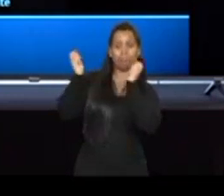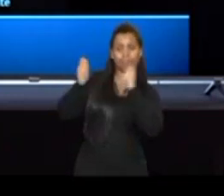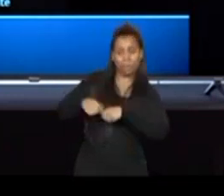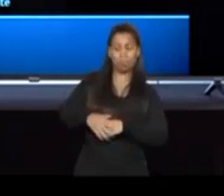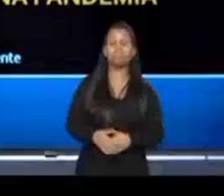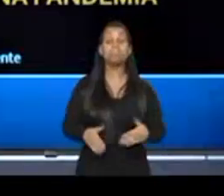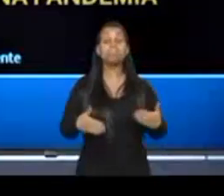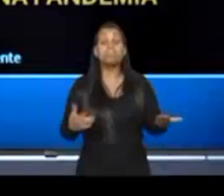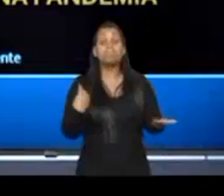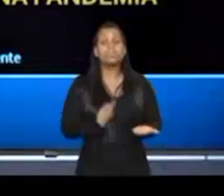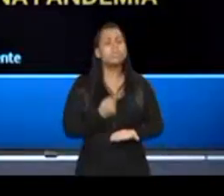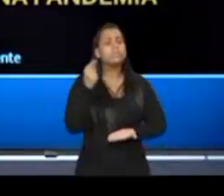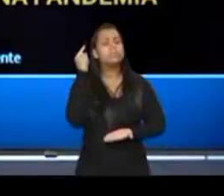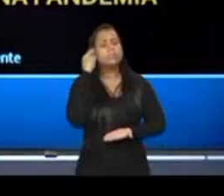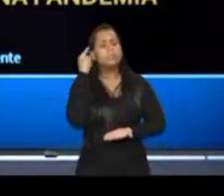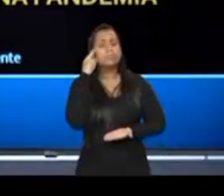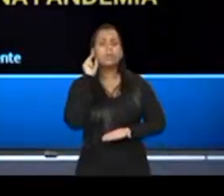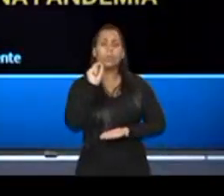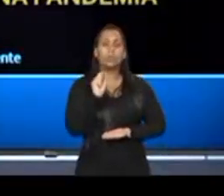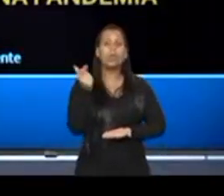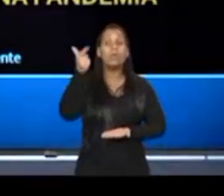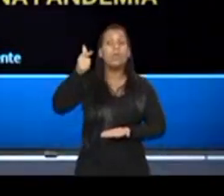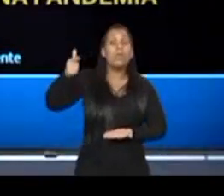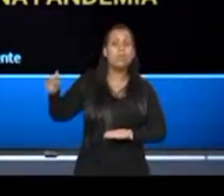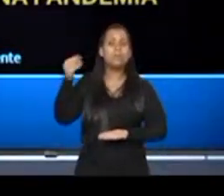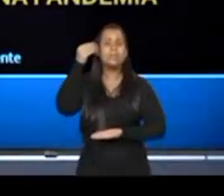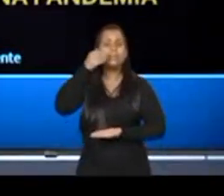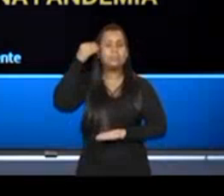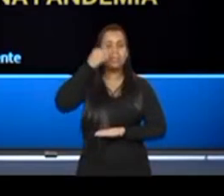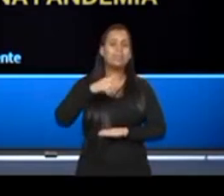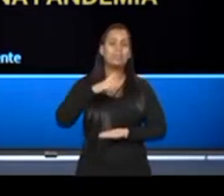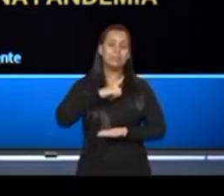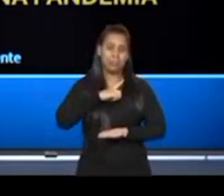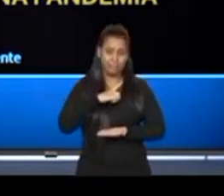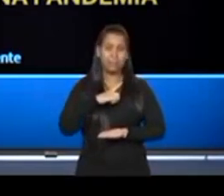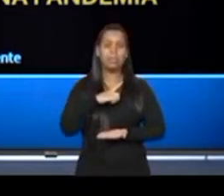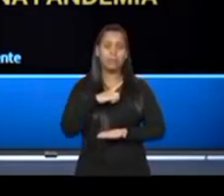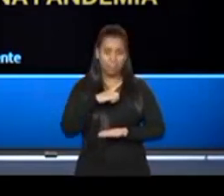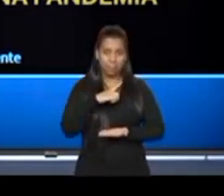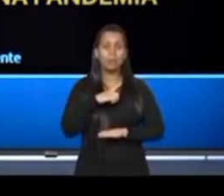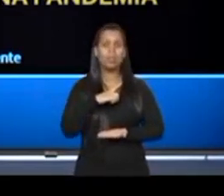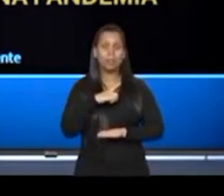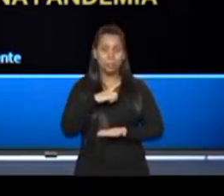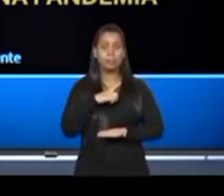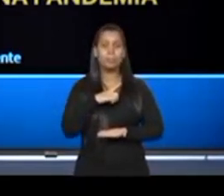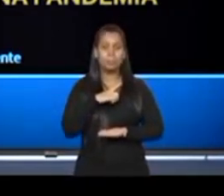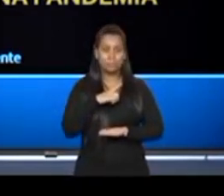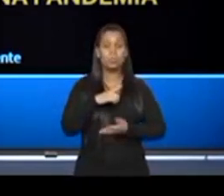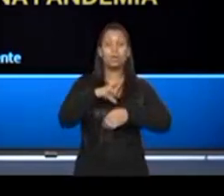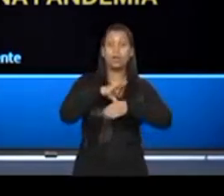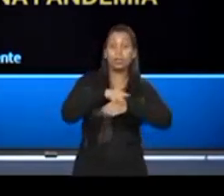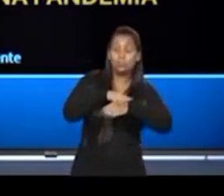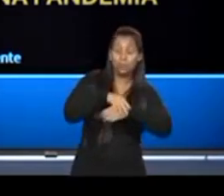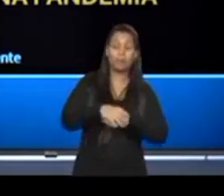ajudar. Vamos pensar um pouquinho que outras experiências nós temos ao longo do tempo relacionado